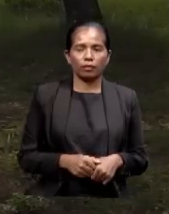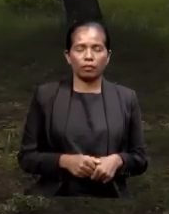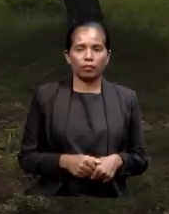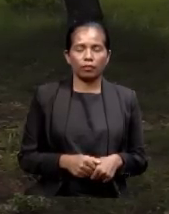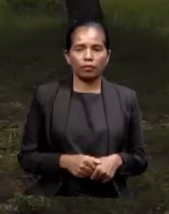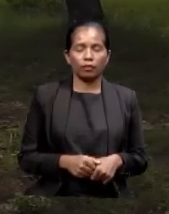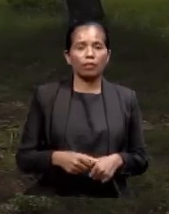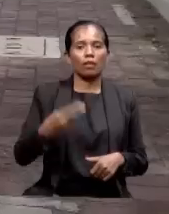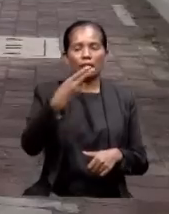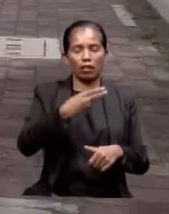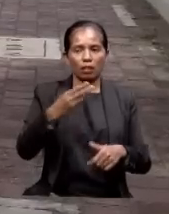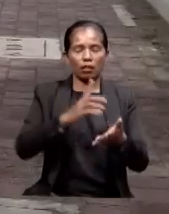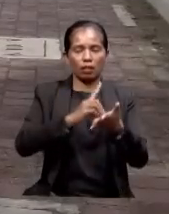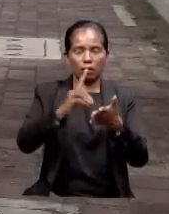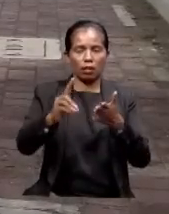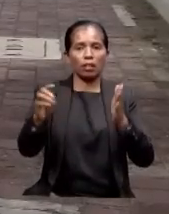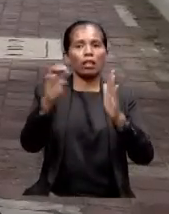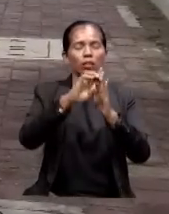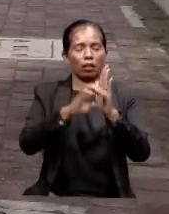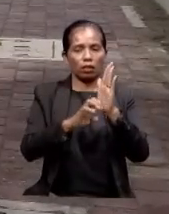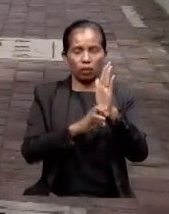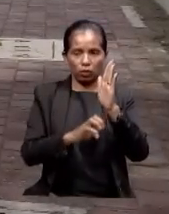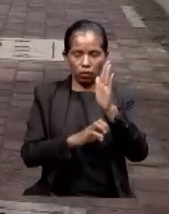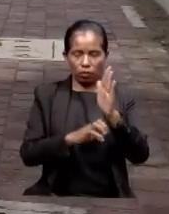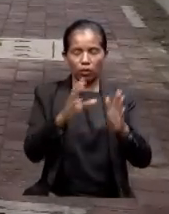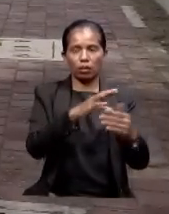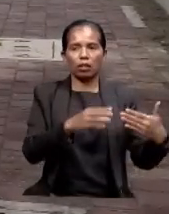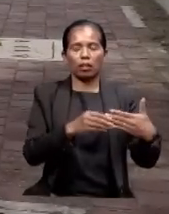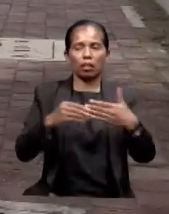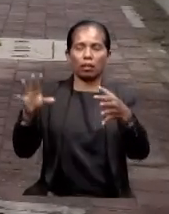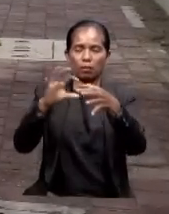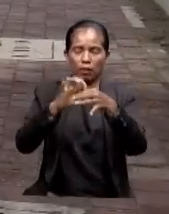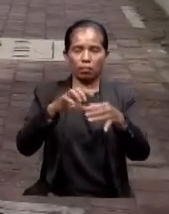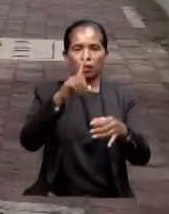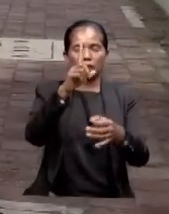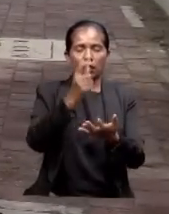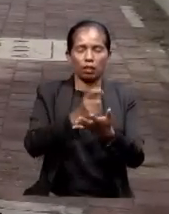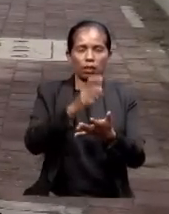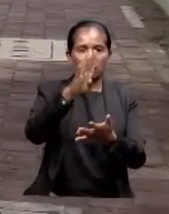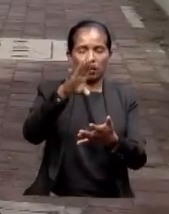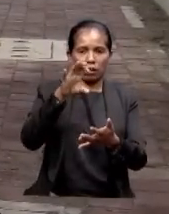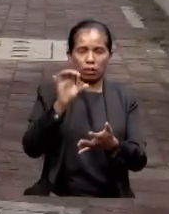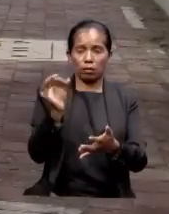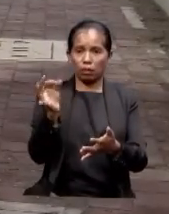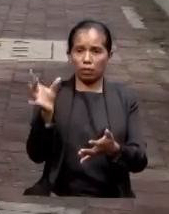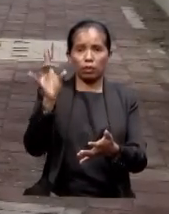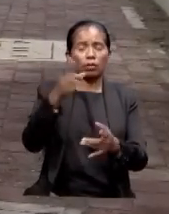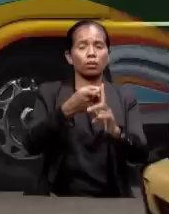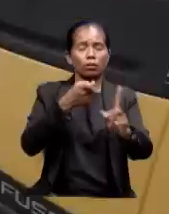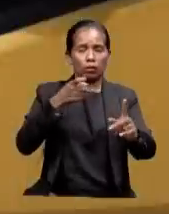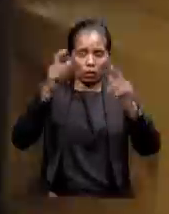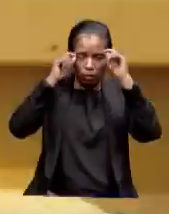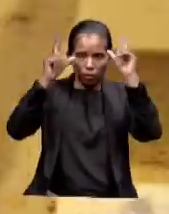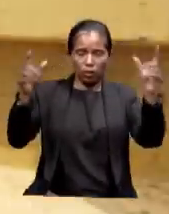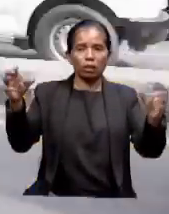E a quinta semana, né, estrutura Unisma CPDR Deteli organiza membro rihung ida atu sahat sianul rasing hitu si teritorio nasional hodi